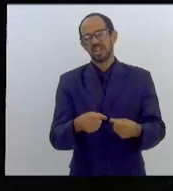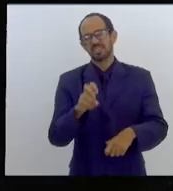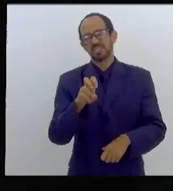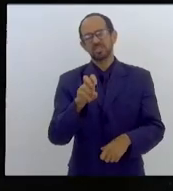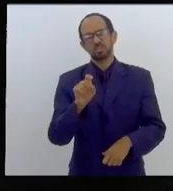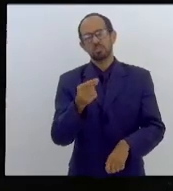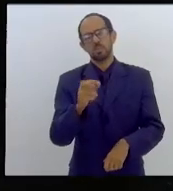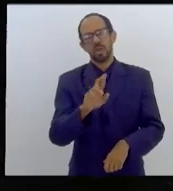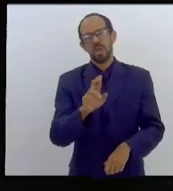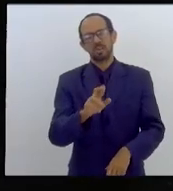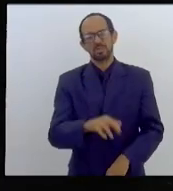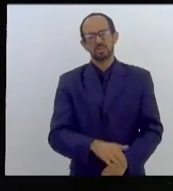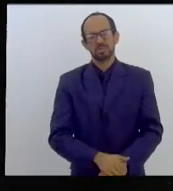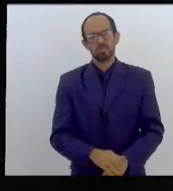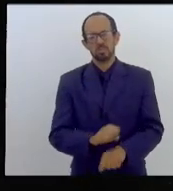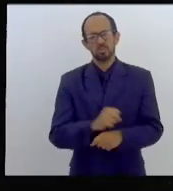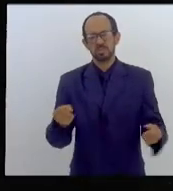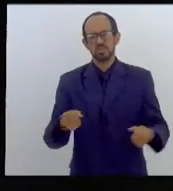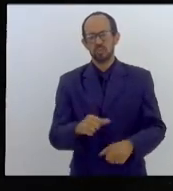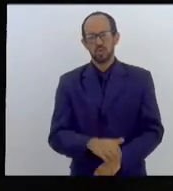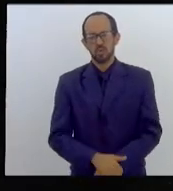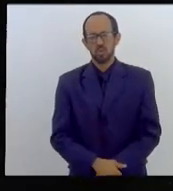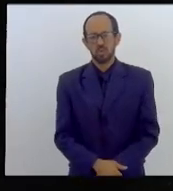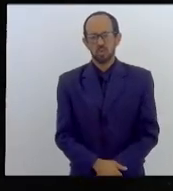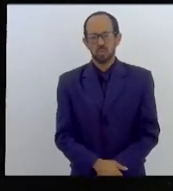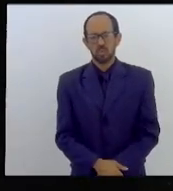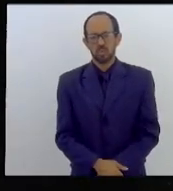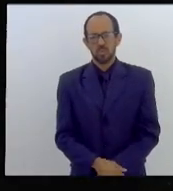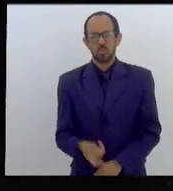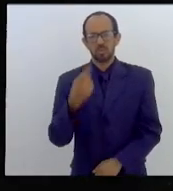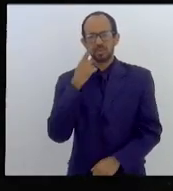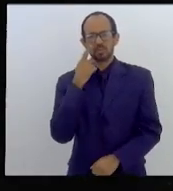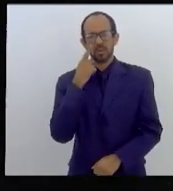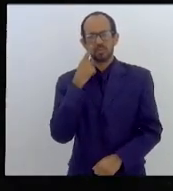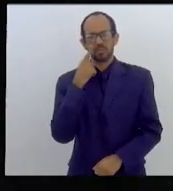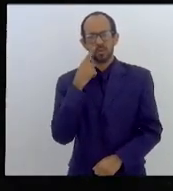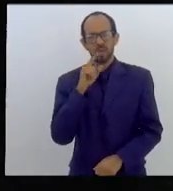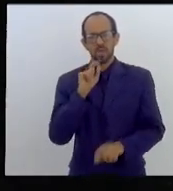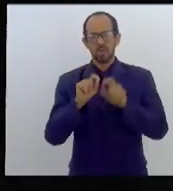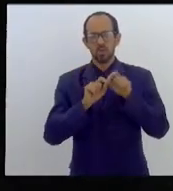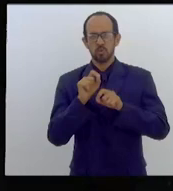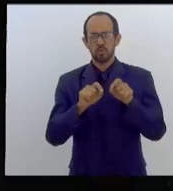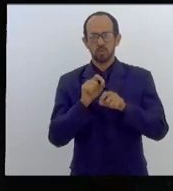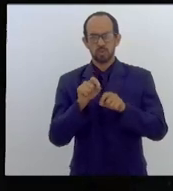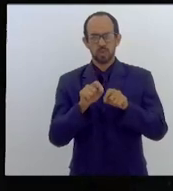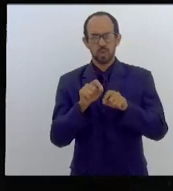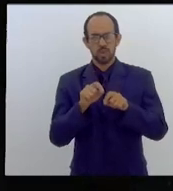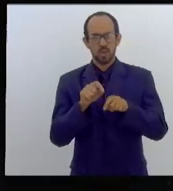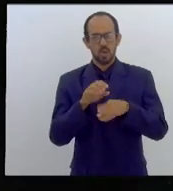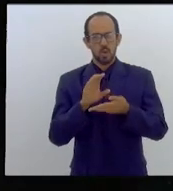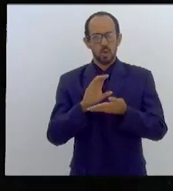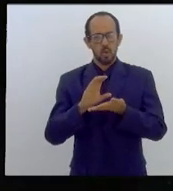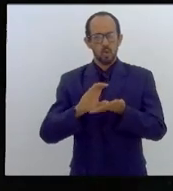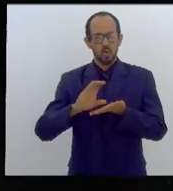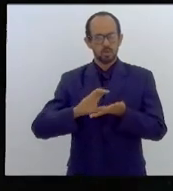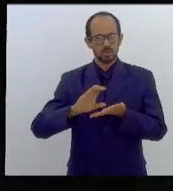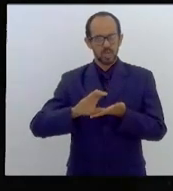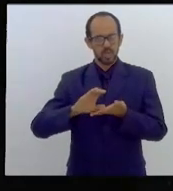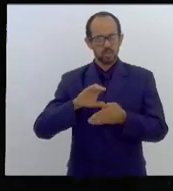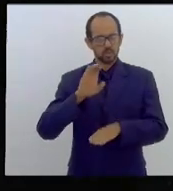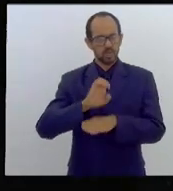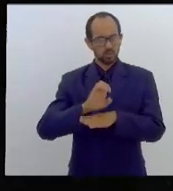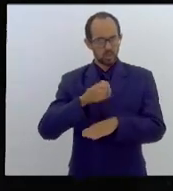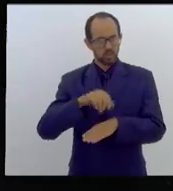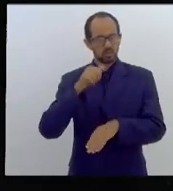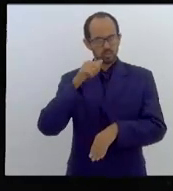de R$5.000. E quando a gente vai olhar para o organismo da sociedade civil, que é o Conselho Estadual de Direitos da Mulher,